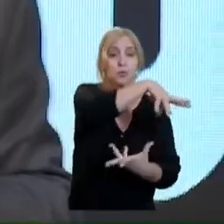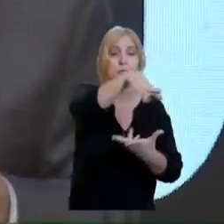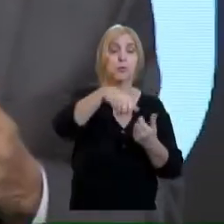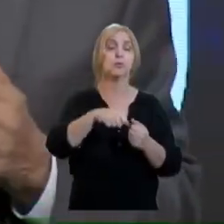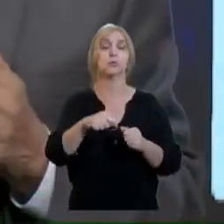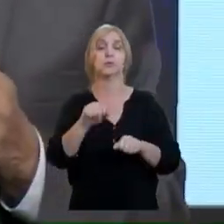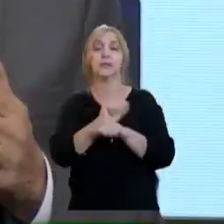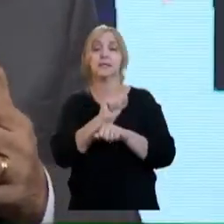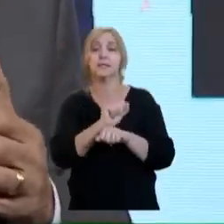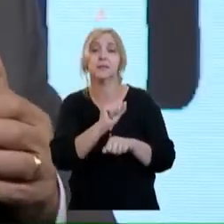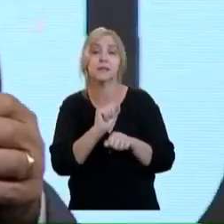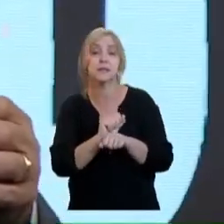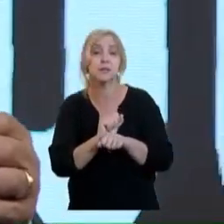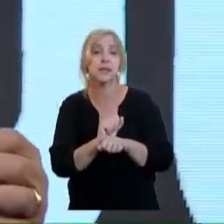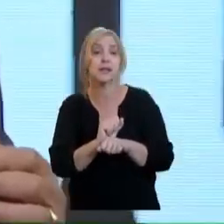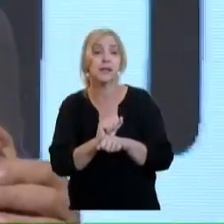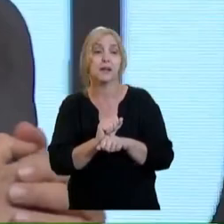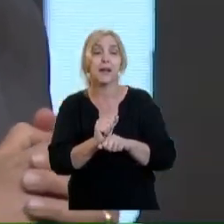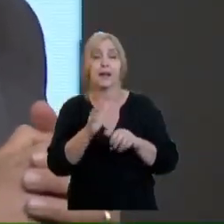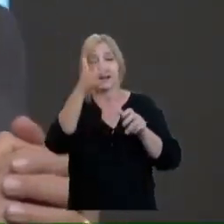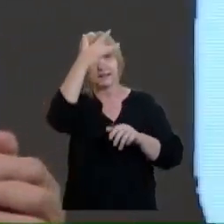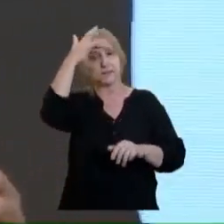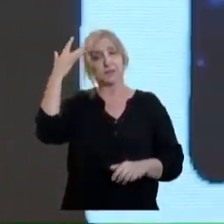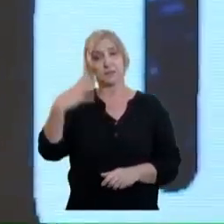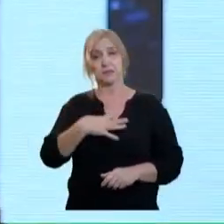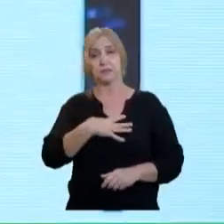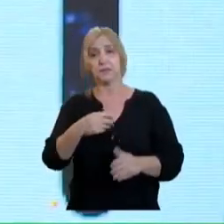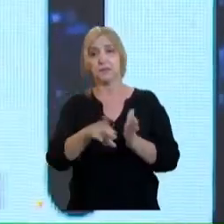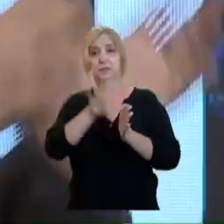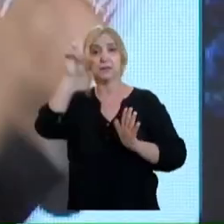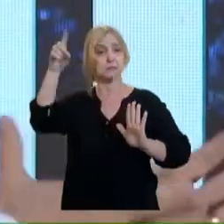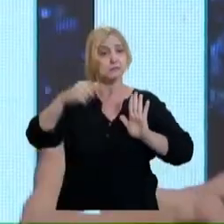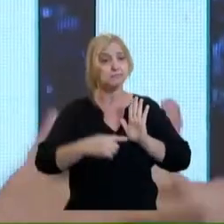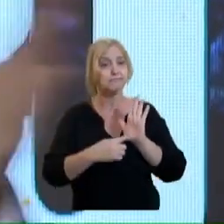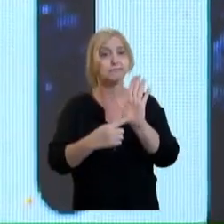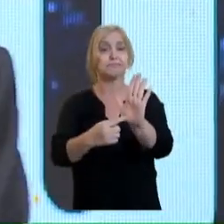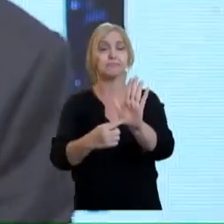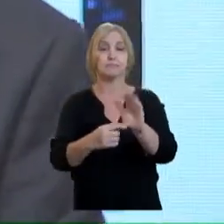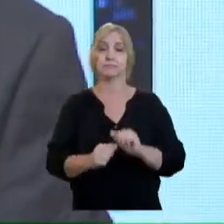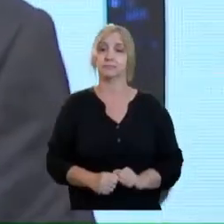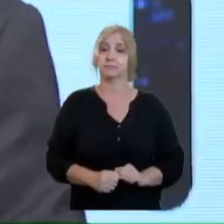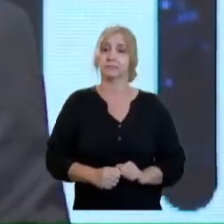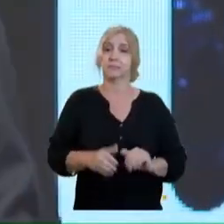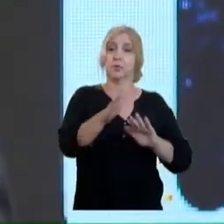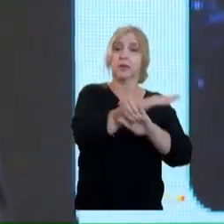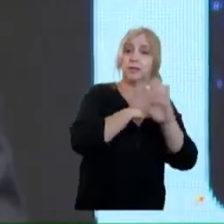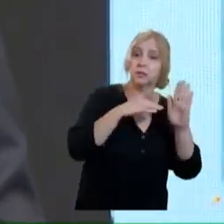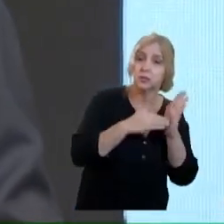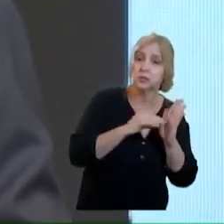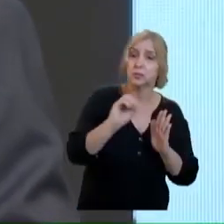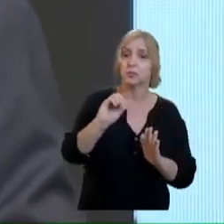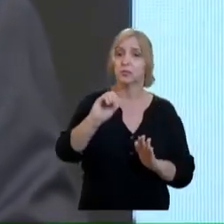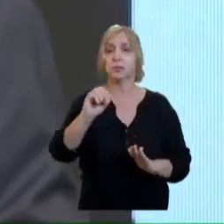a manifestação dos filhos de Deus. Ou é tudo ou é nada.